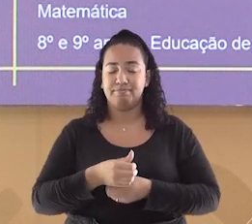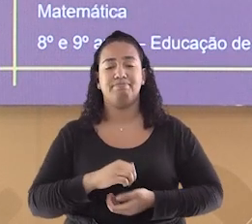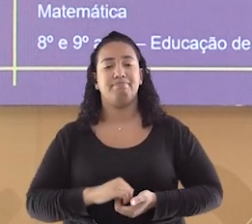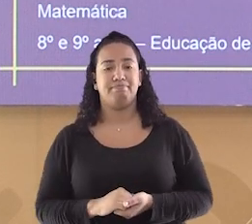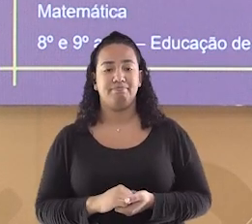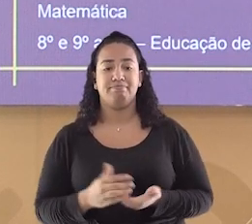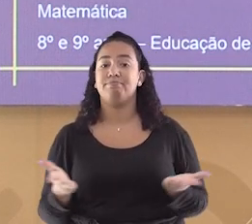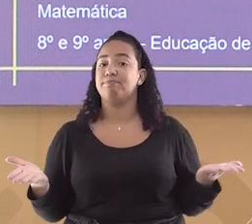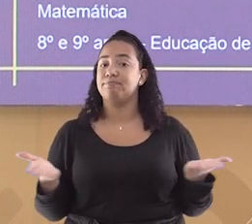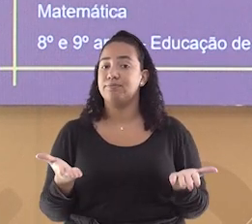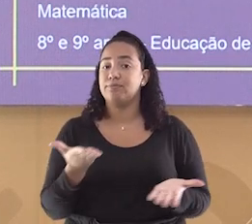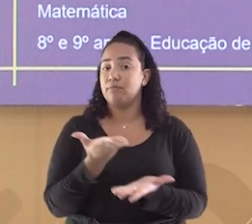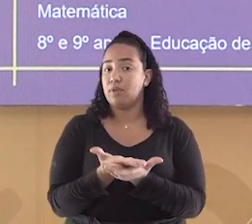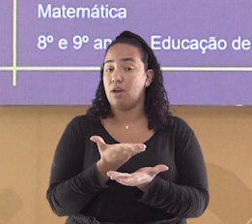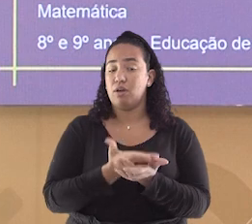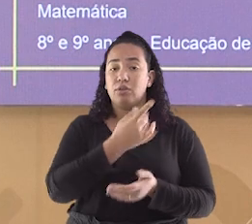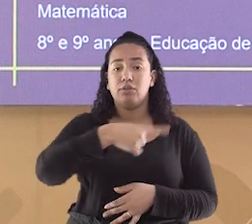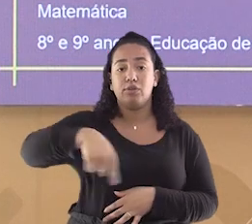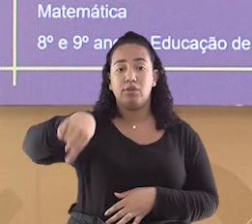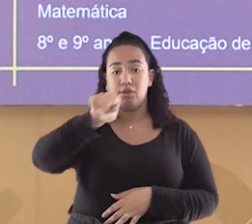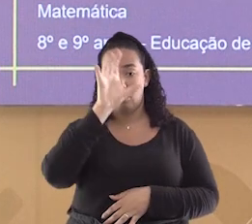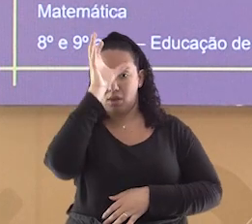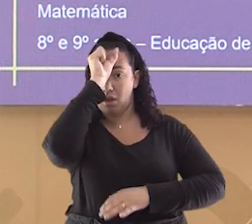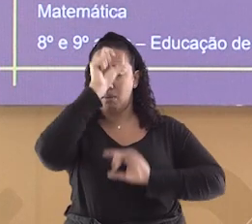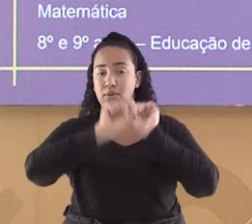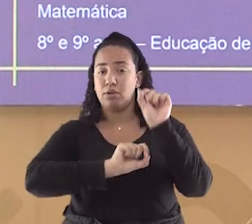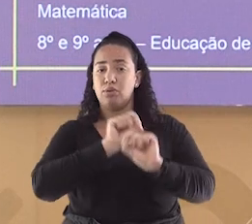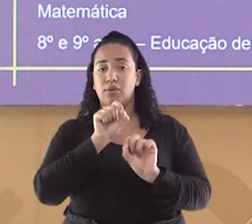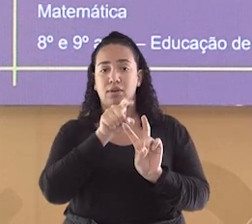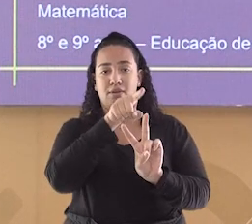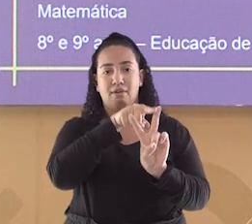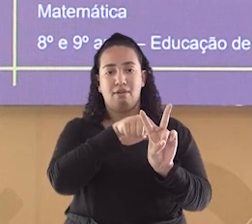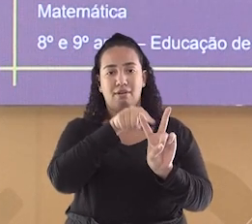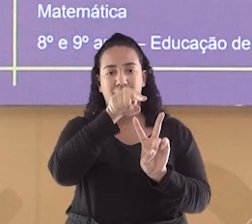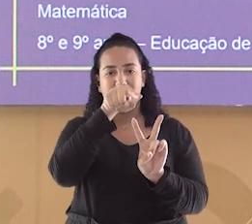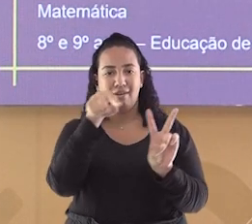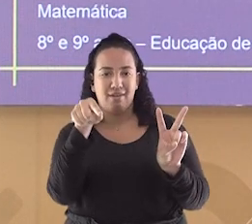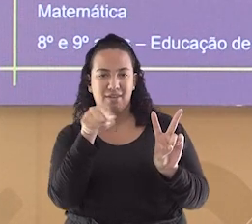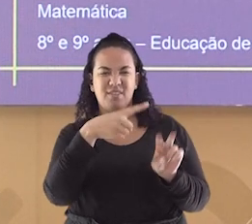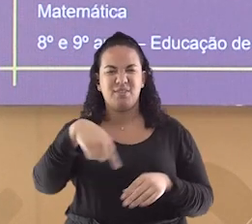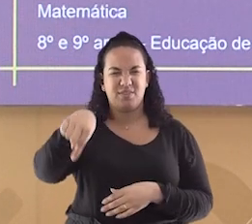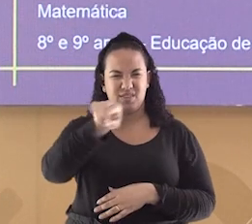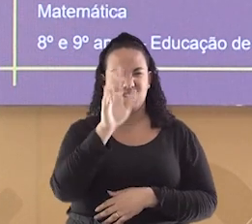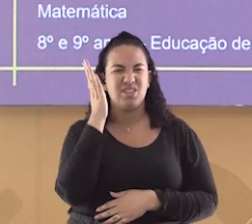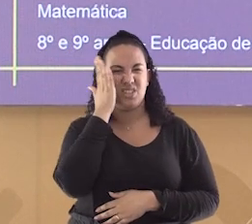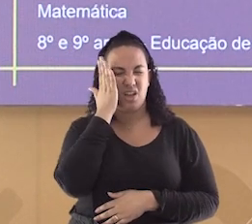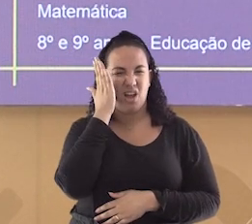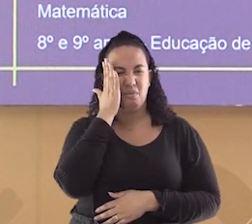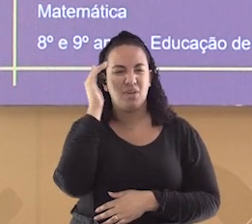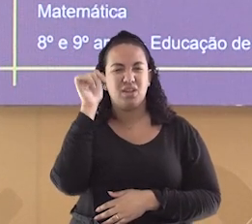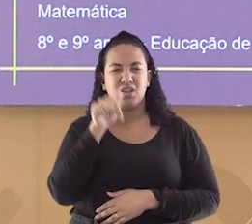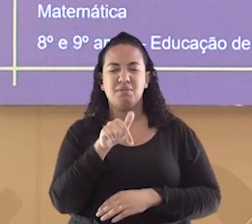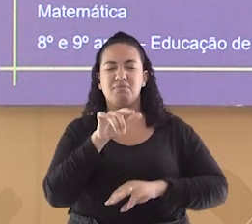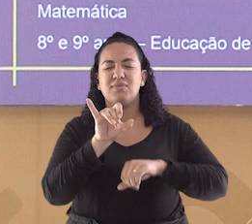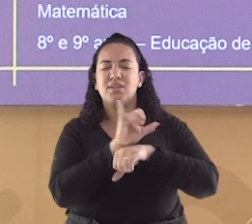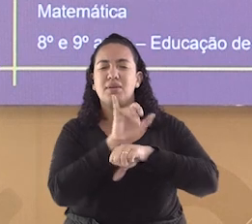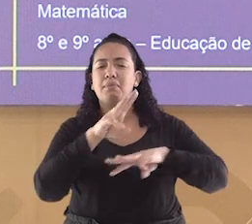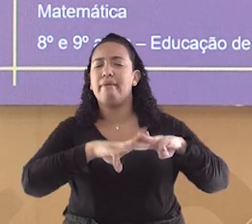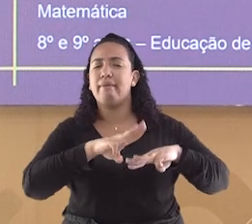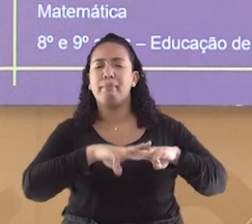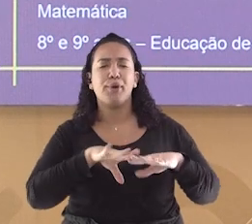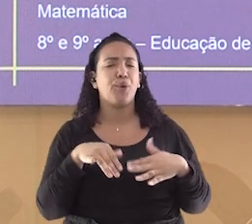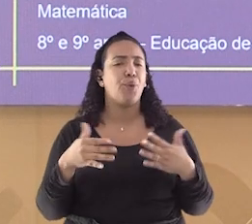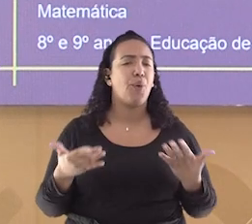EJA. Nessa aula de hoje, vamos aprender sobre a radiciação. Você sabe que operação matemática é